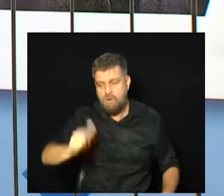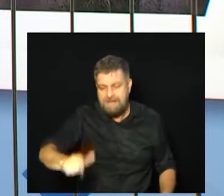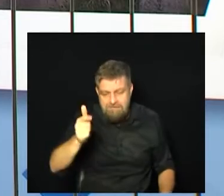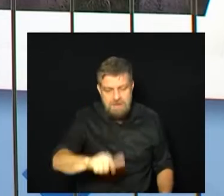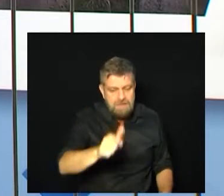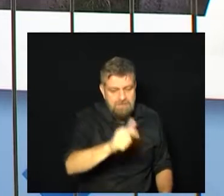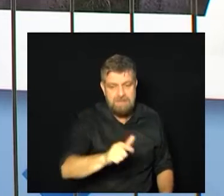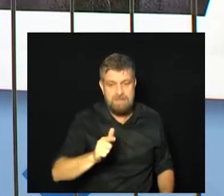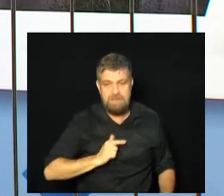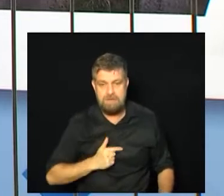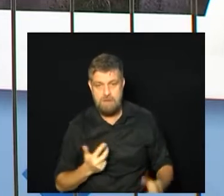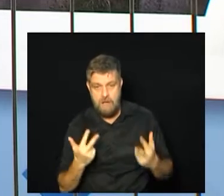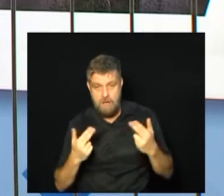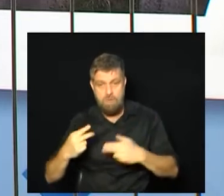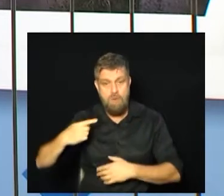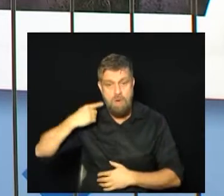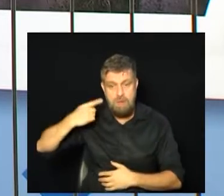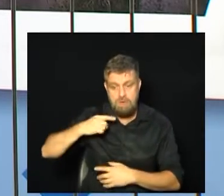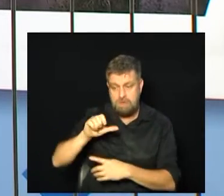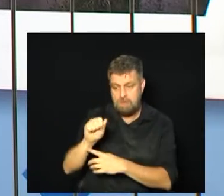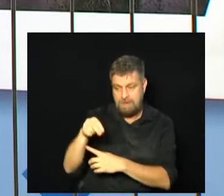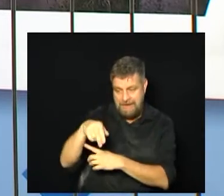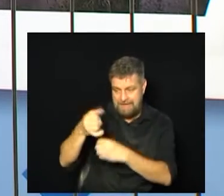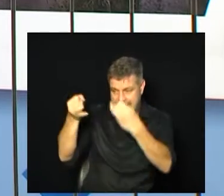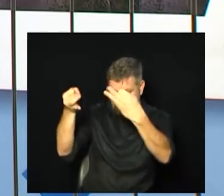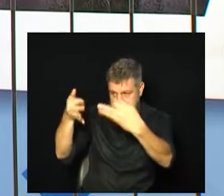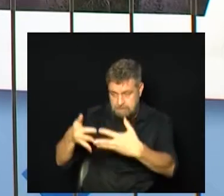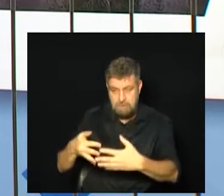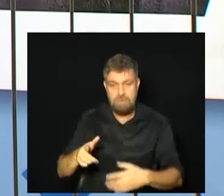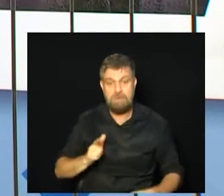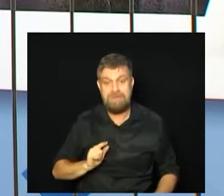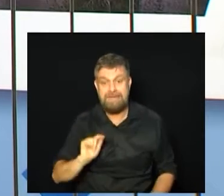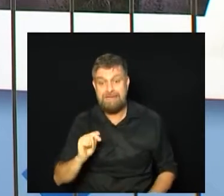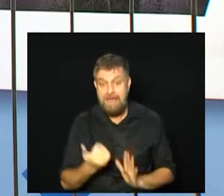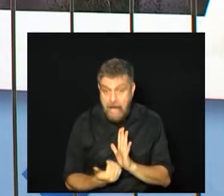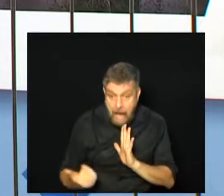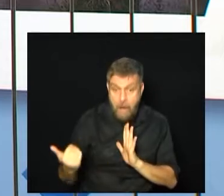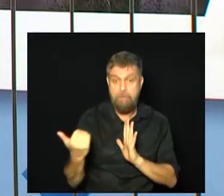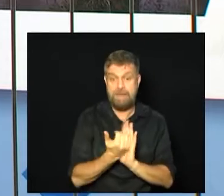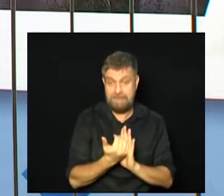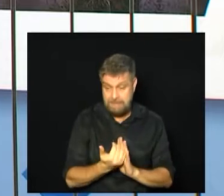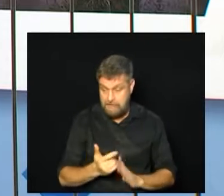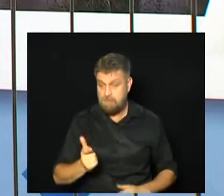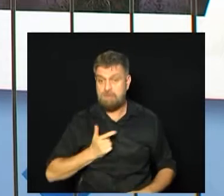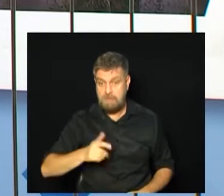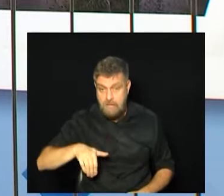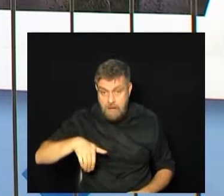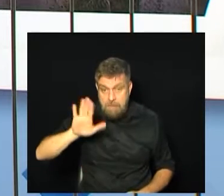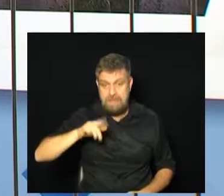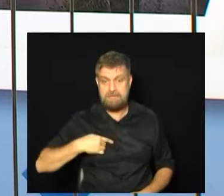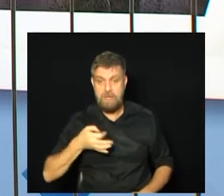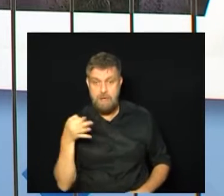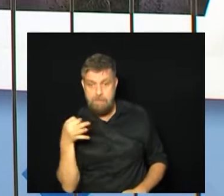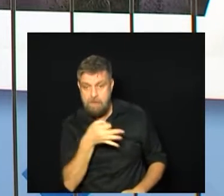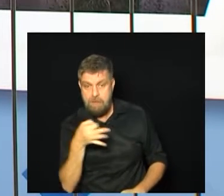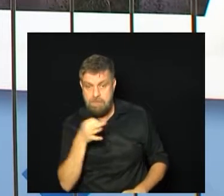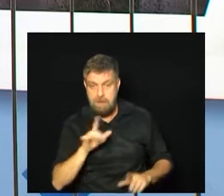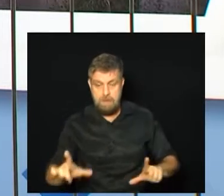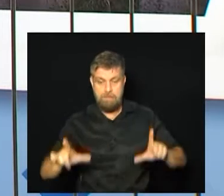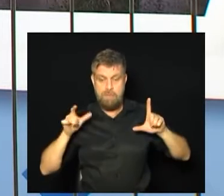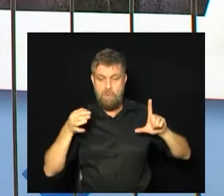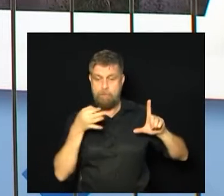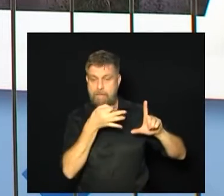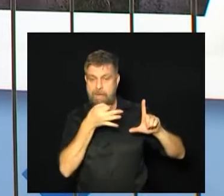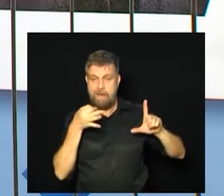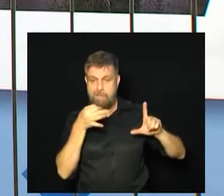trazendo um pouco do que a doutora Ana Vanessa colocou, né, esses casos têm aumentado. E aí, como eu dizia no meu discurso na